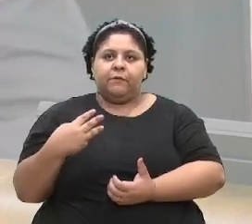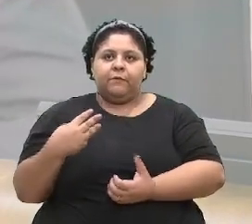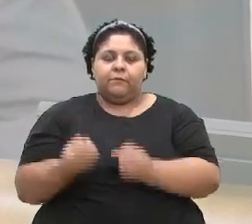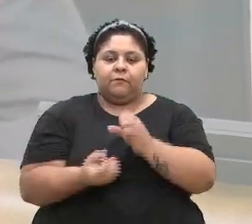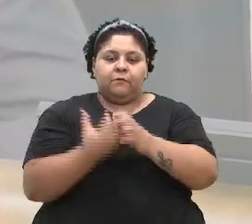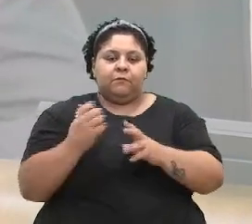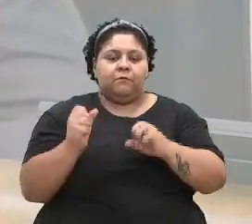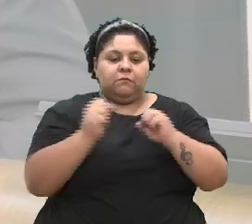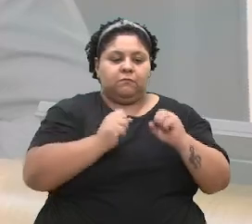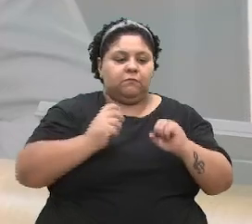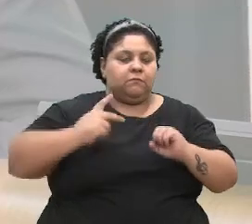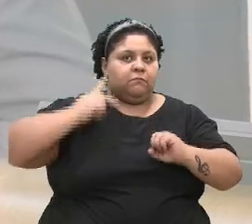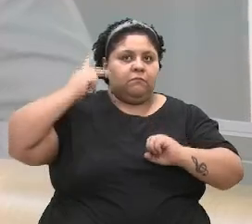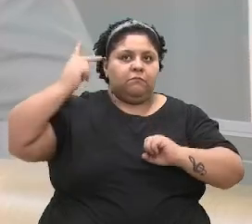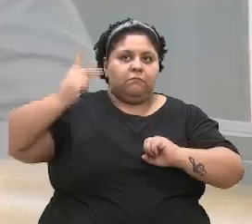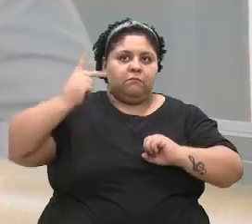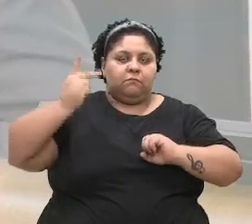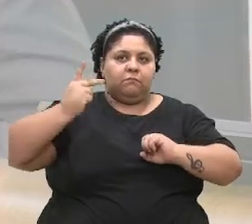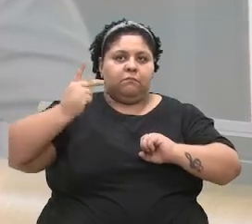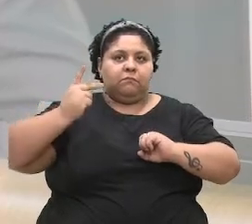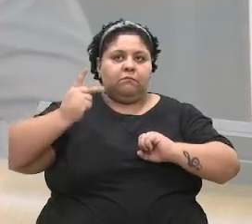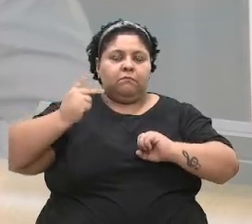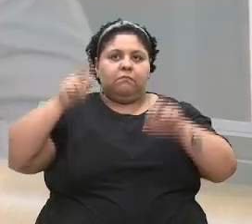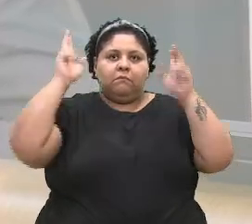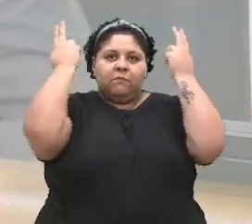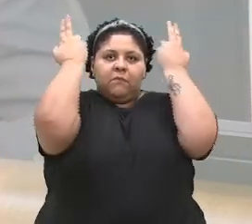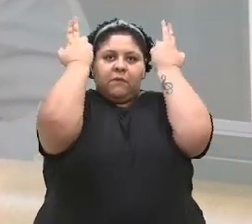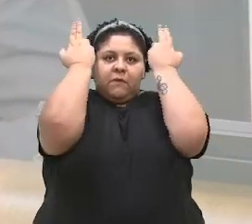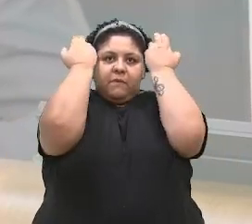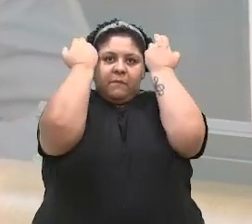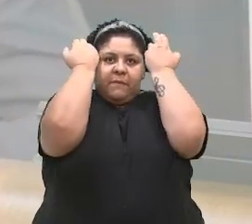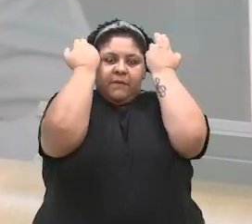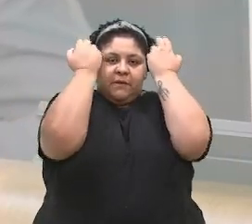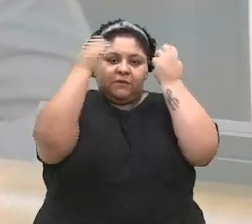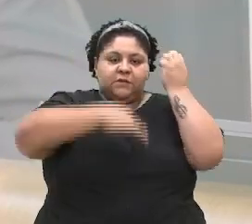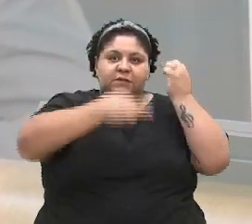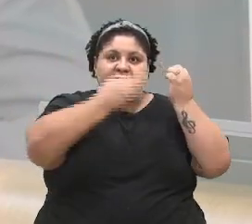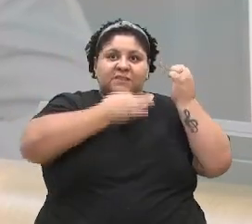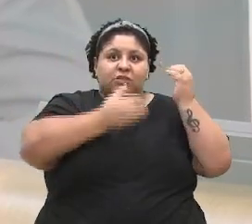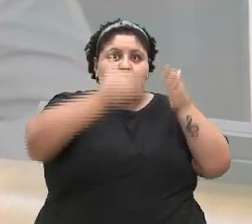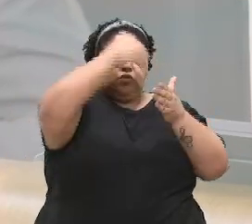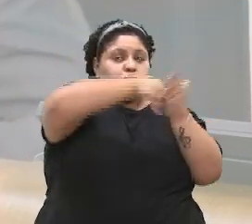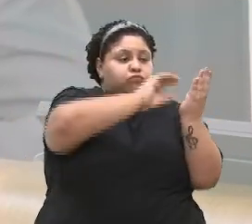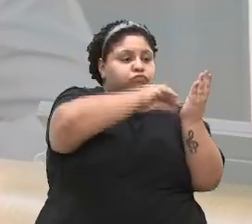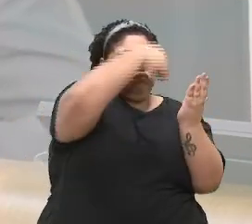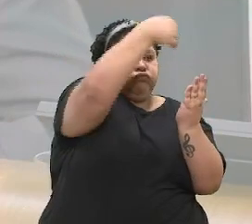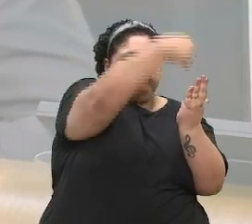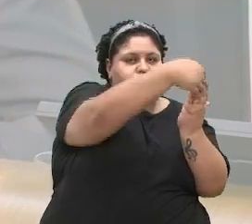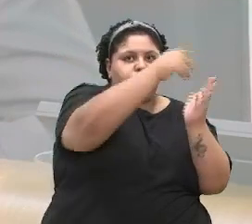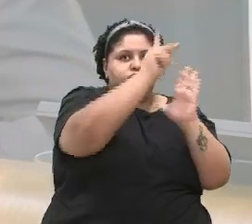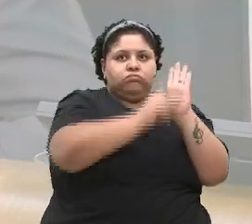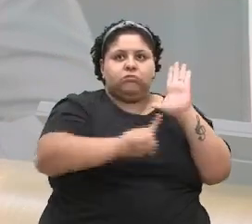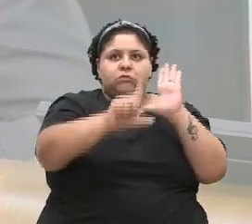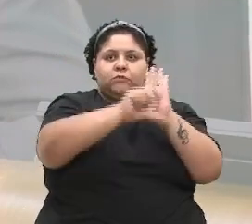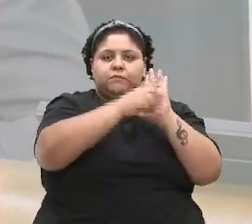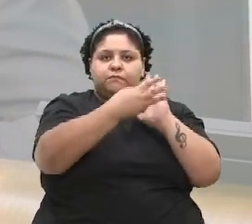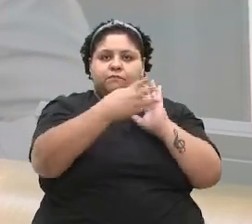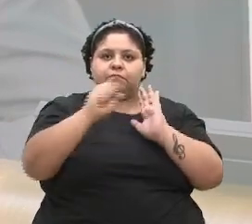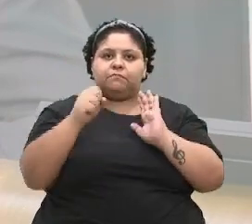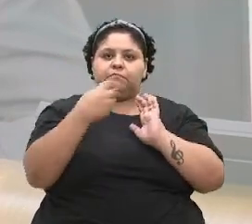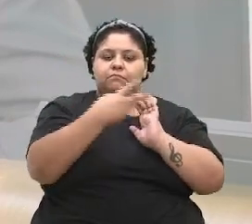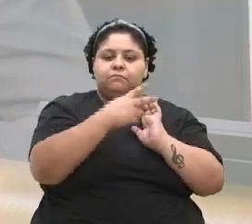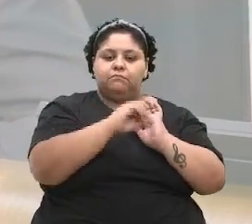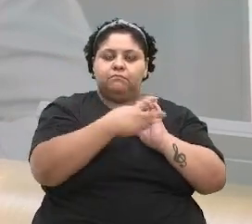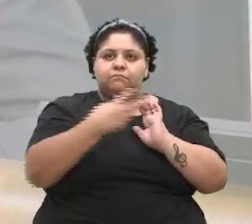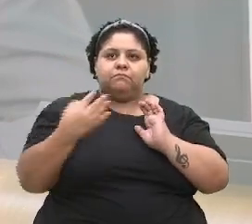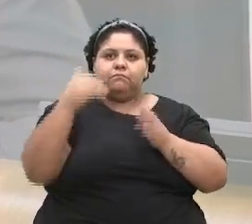Poder Executivo, que inclui a Páscoa de Caxias do Sul no calendário oficial de eventos do município de Caxias do Sul. Projeto de lei número